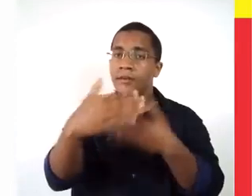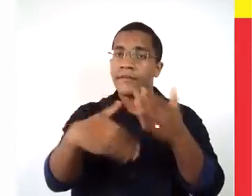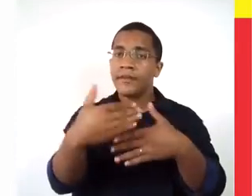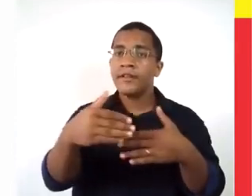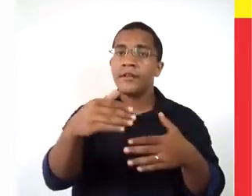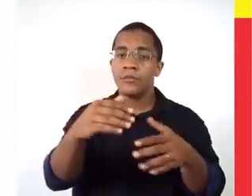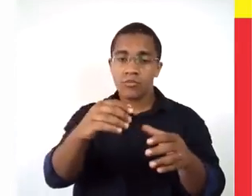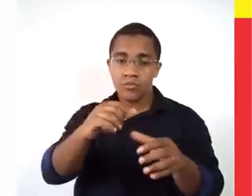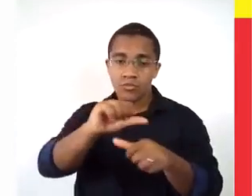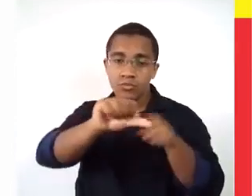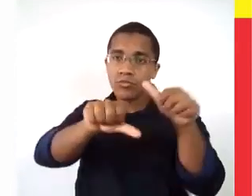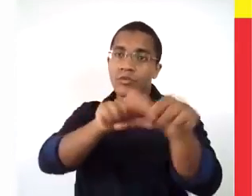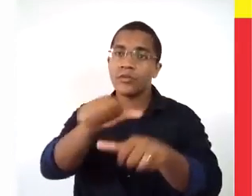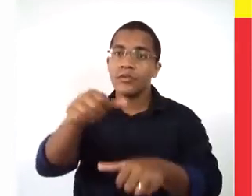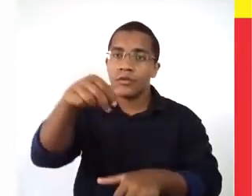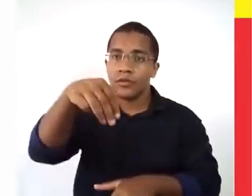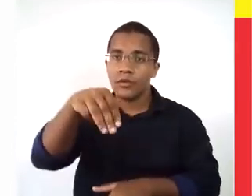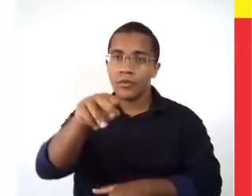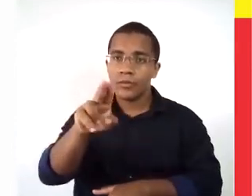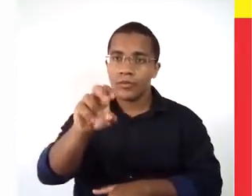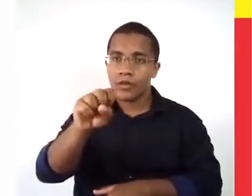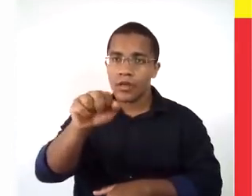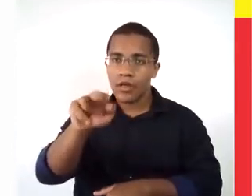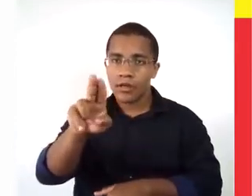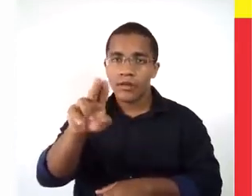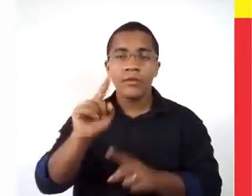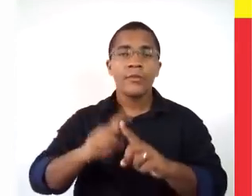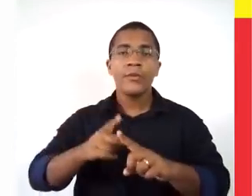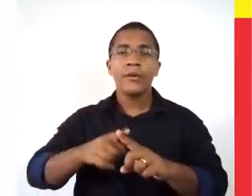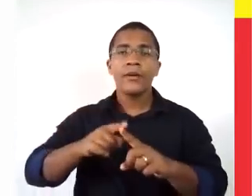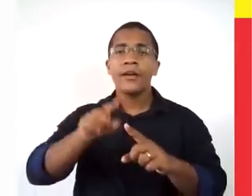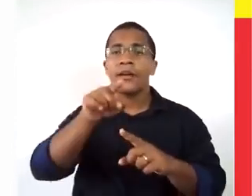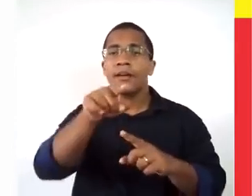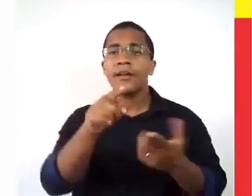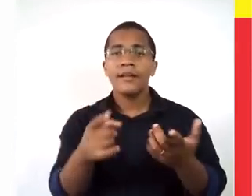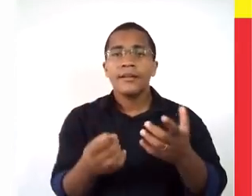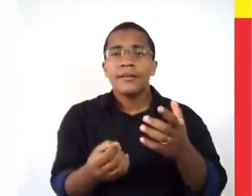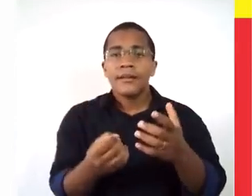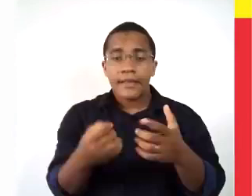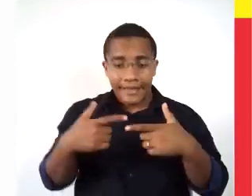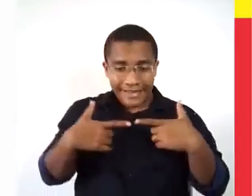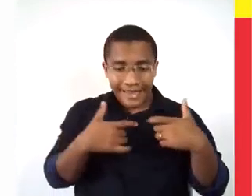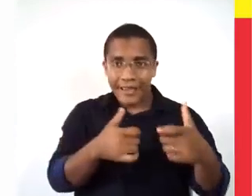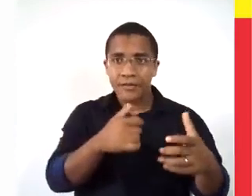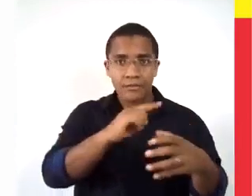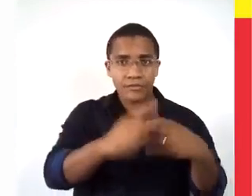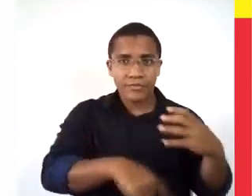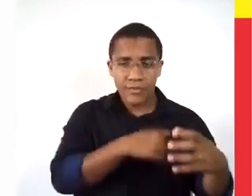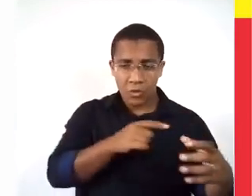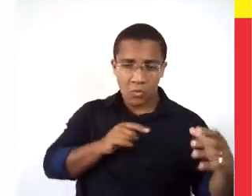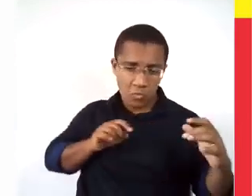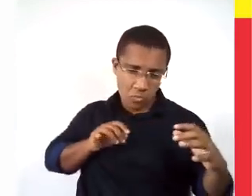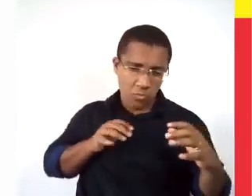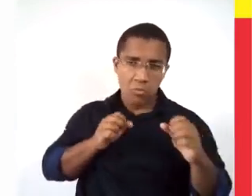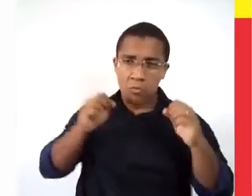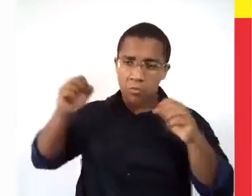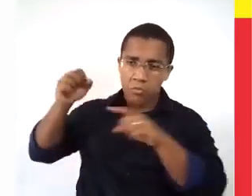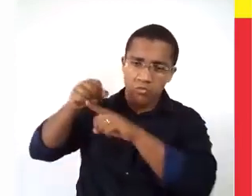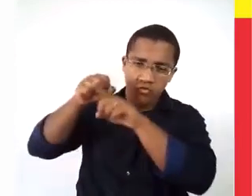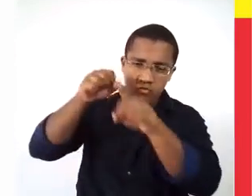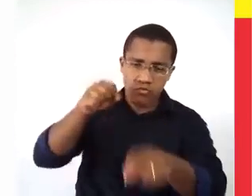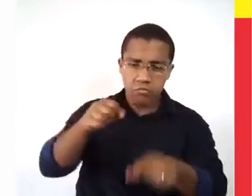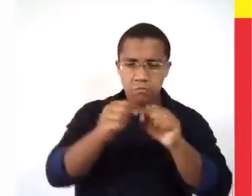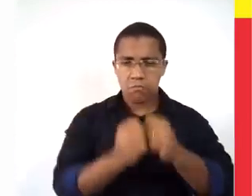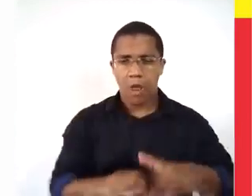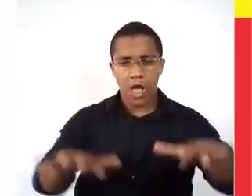virou museu, tá? Como símbolo de uma das cidades que foi devastada pela Segunda Guerra Mundial, tá? E é daí, então,